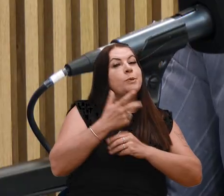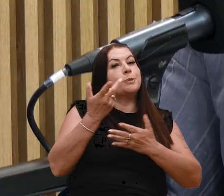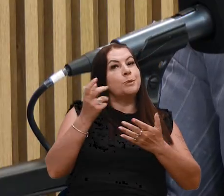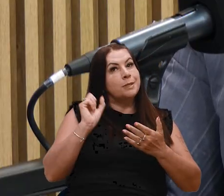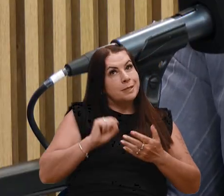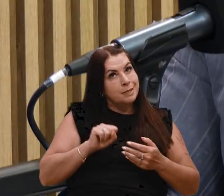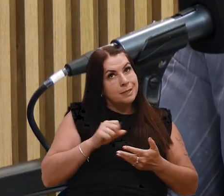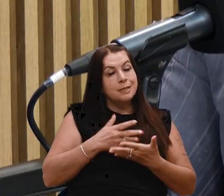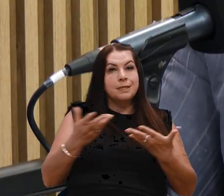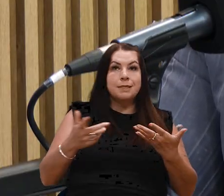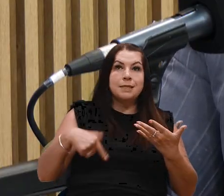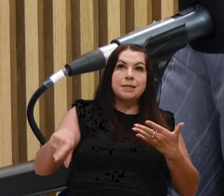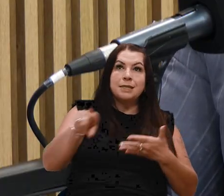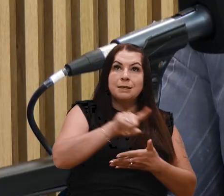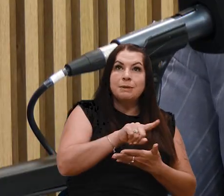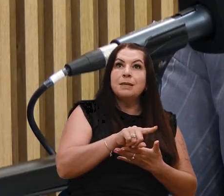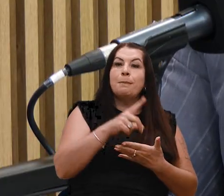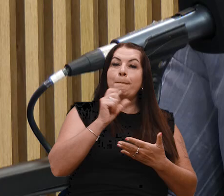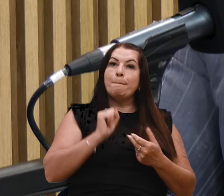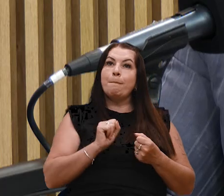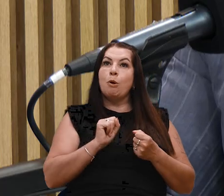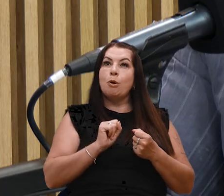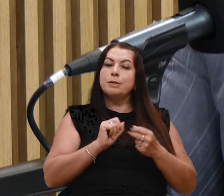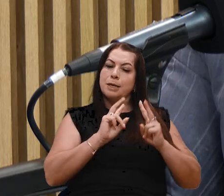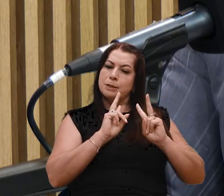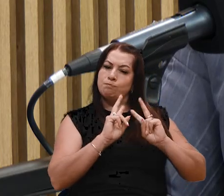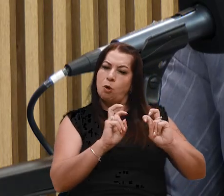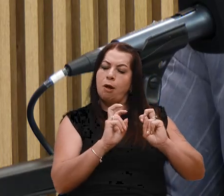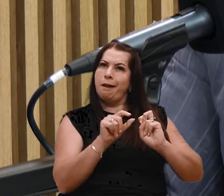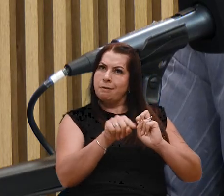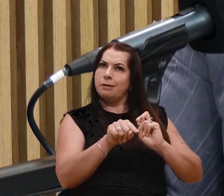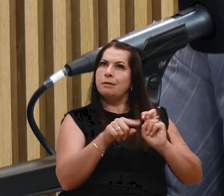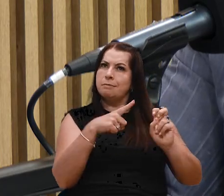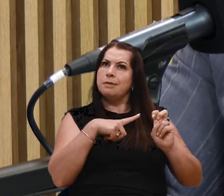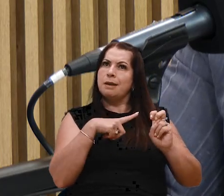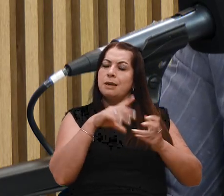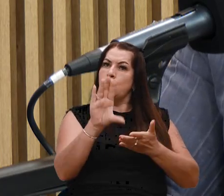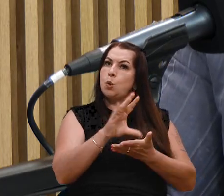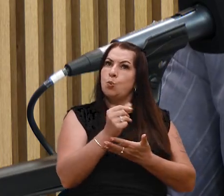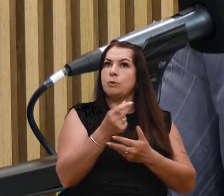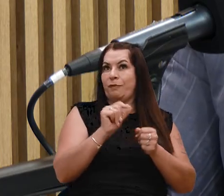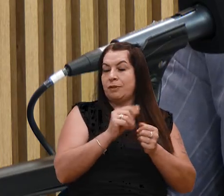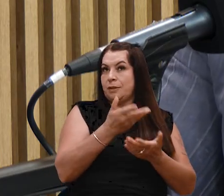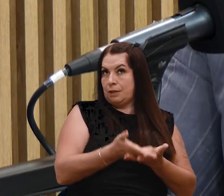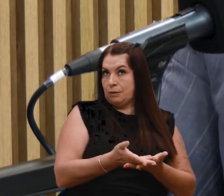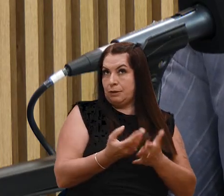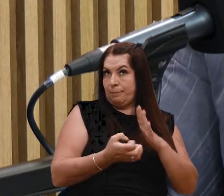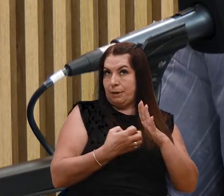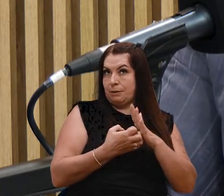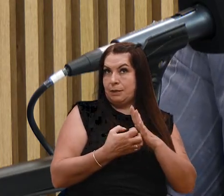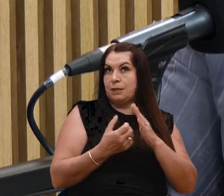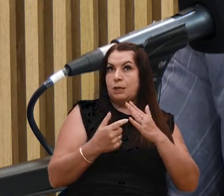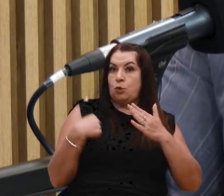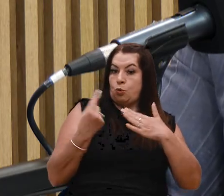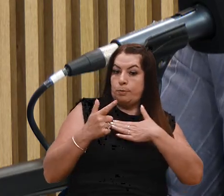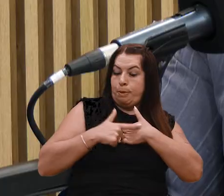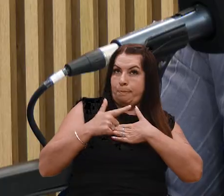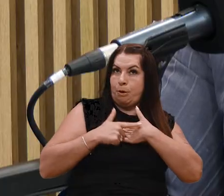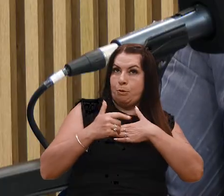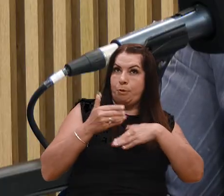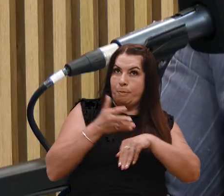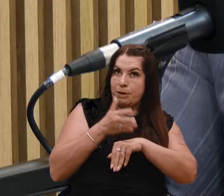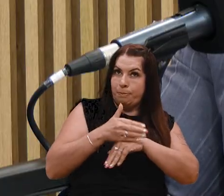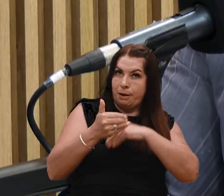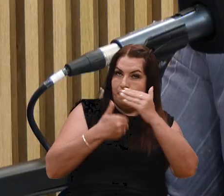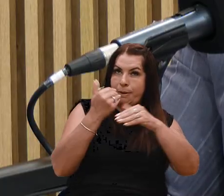sabe em alguns ambientes não pode dizer, mas que possa explorar e que sim, se tenha recurso sobre isso. É nosso papel participar desse processo de